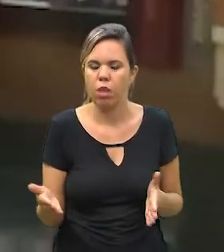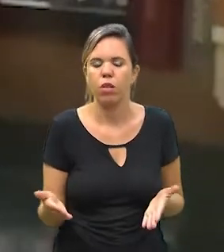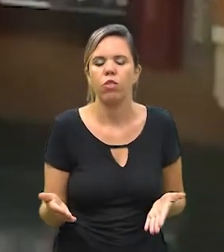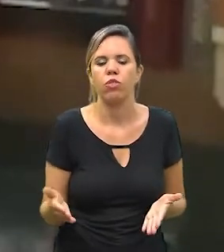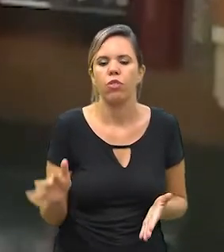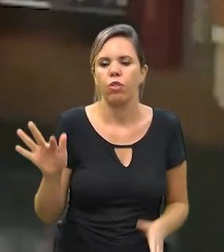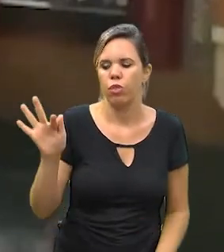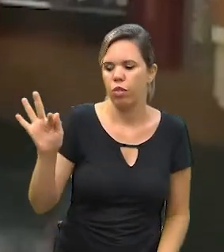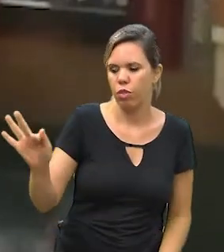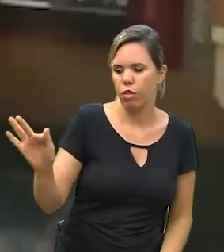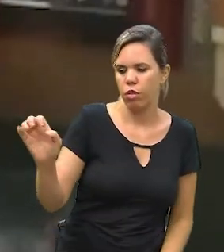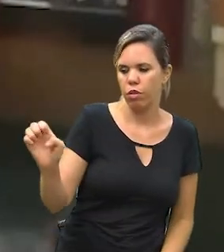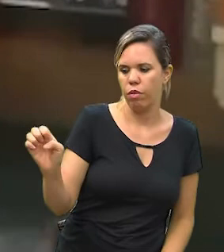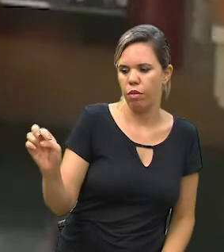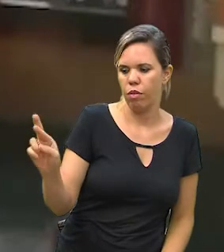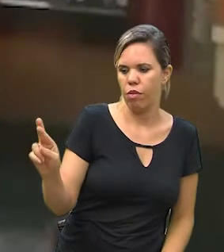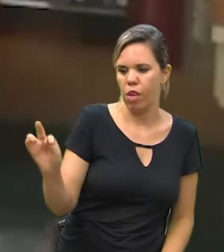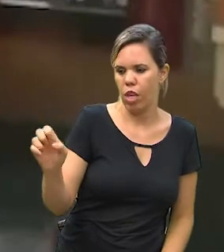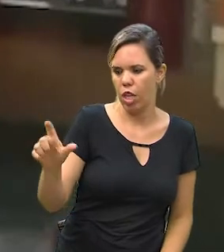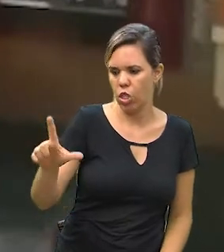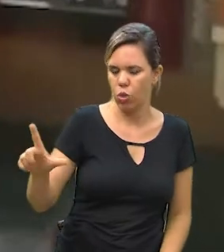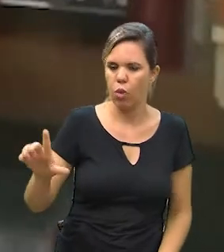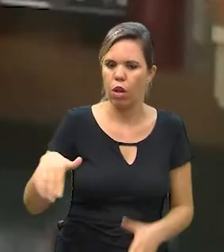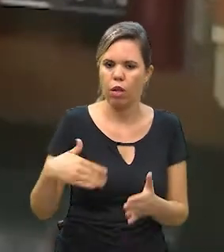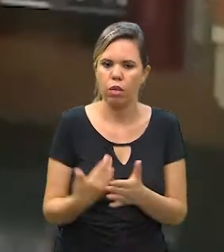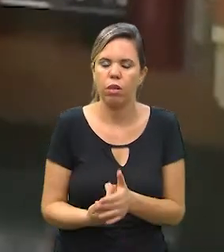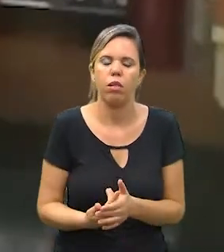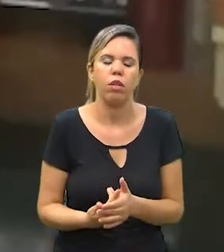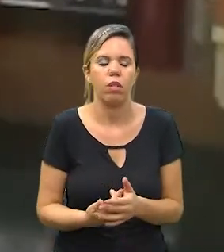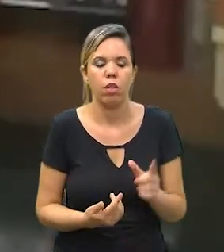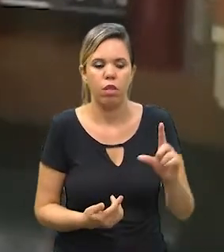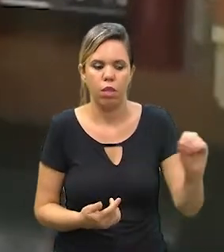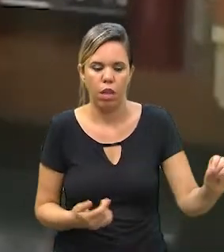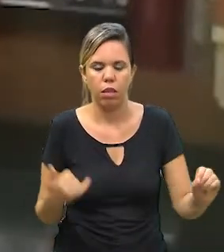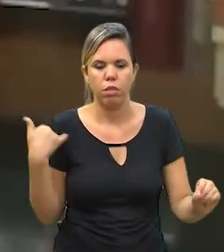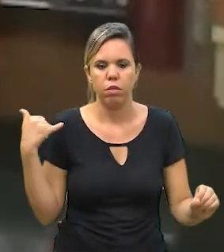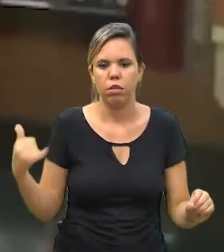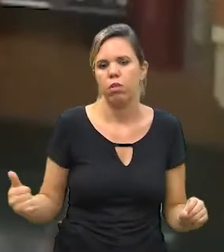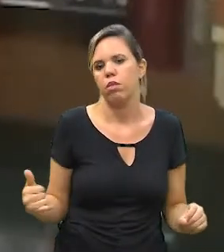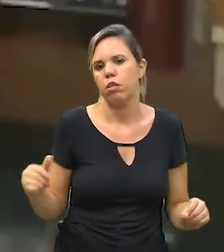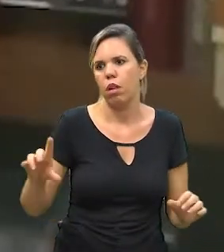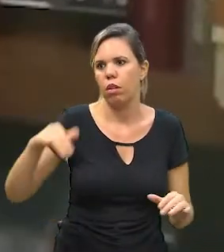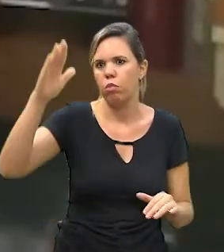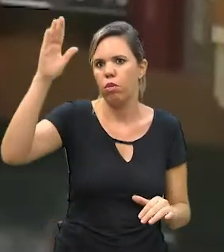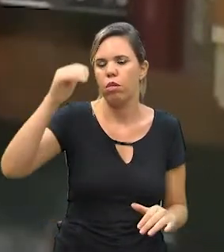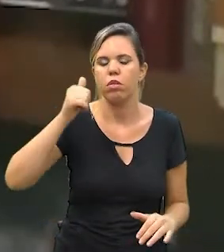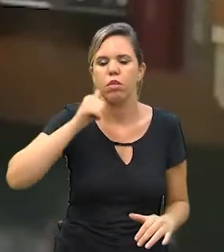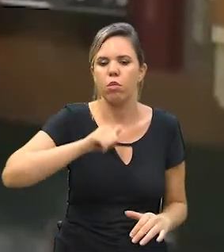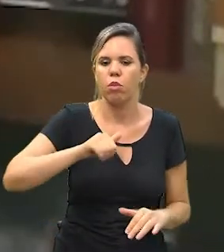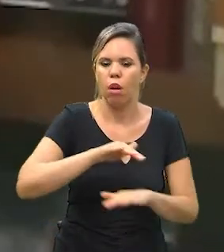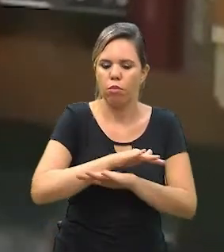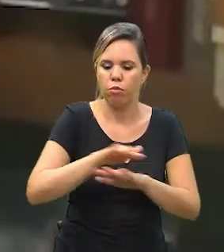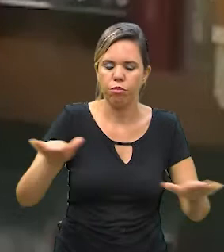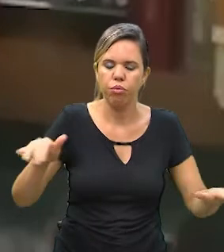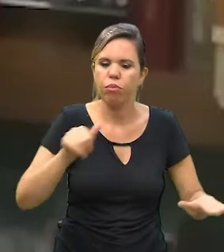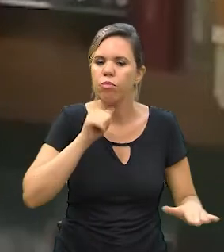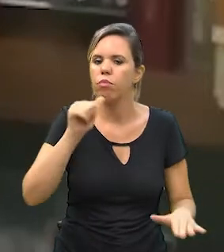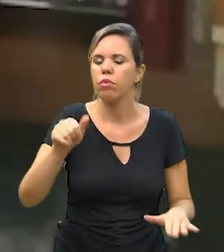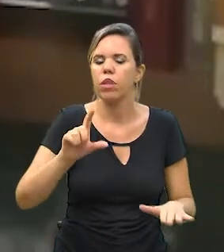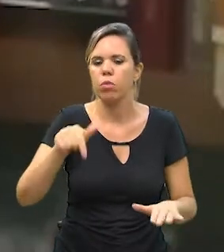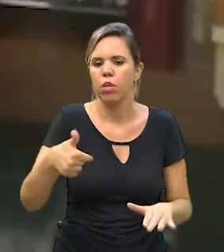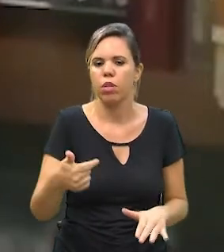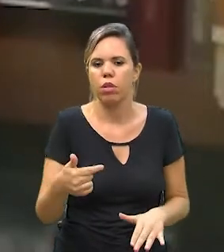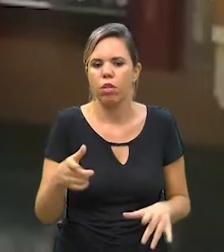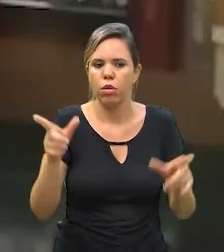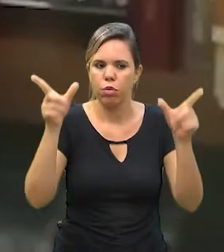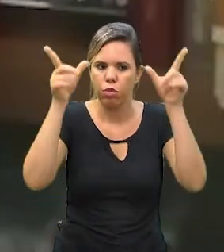começa aí por volta dos 10, 12 anos de idade e vai até a mulher entrar na menopausa. Depois da menopausa, a menopausa acaba sendo